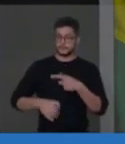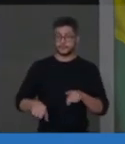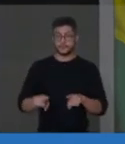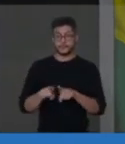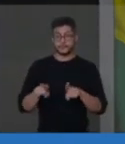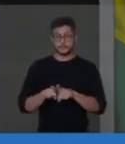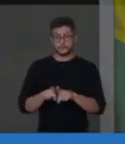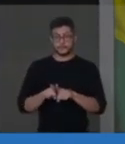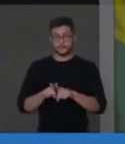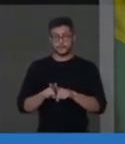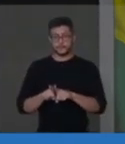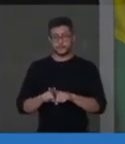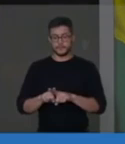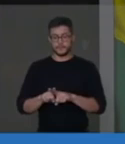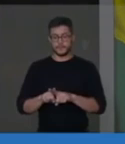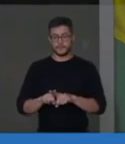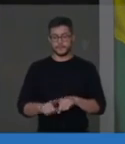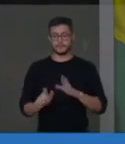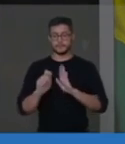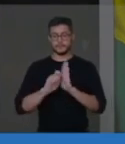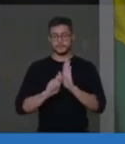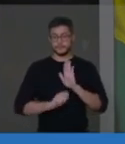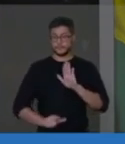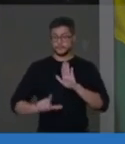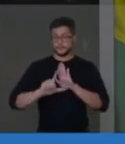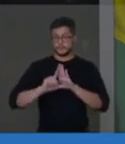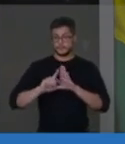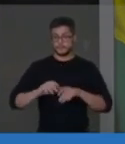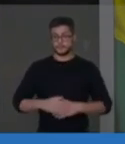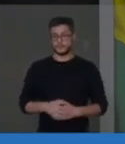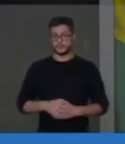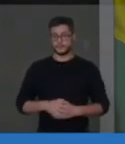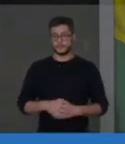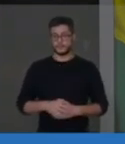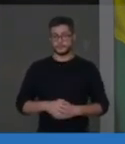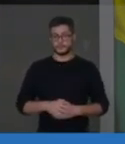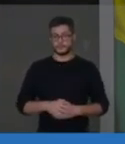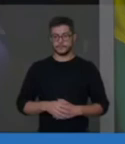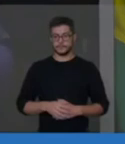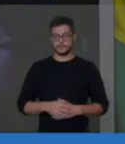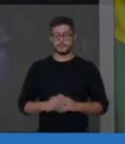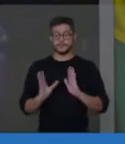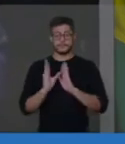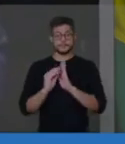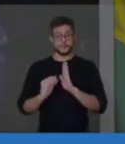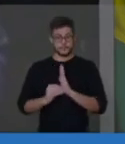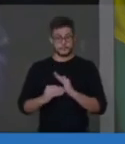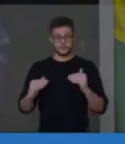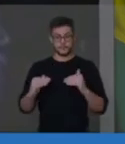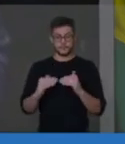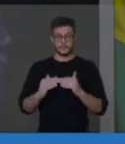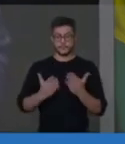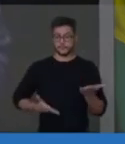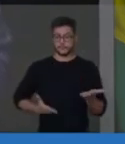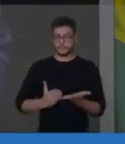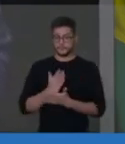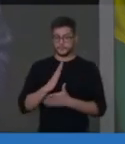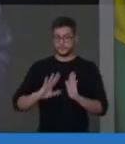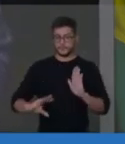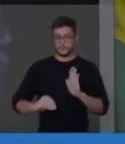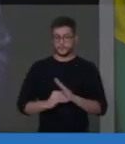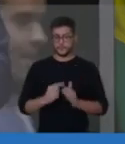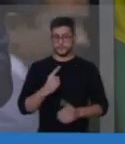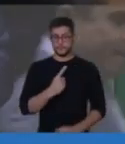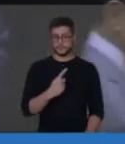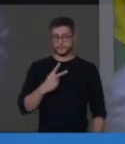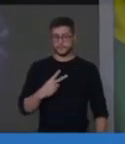e boa técnica legislativa. E no mérito, presidente, pela aprovação das emendas do Senado Federal número 1, 2 e 3 ao